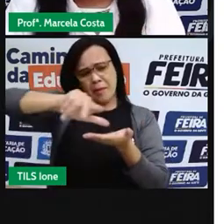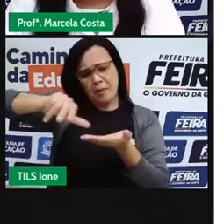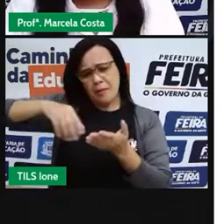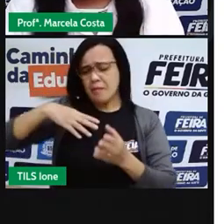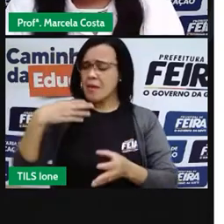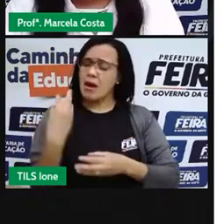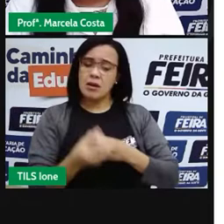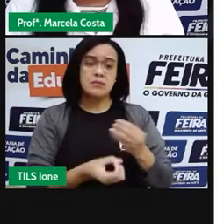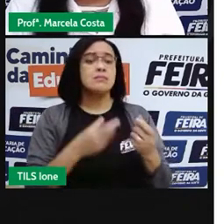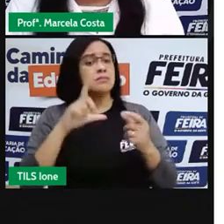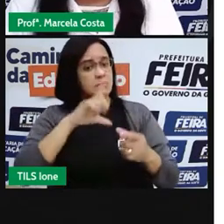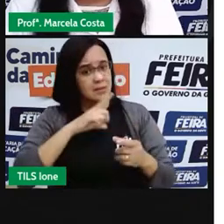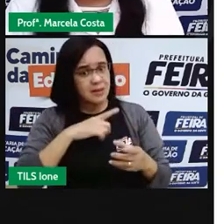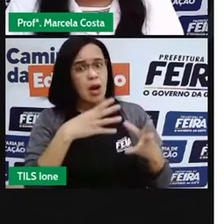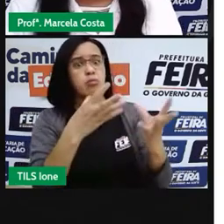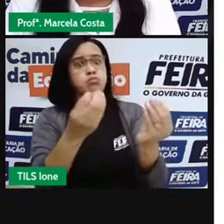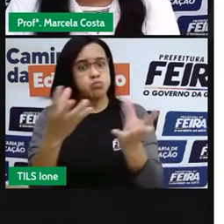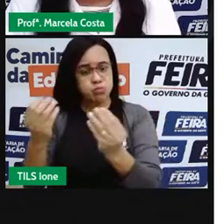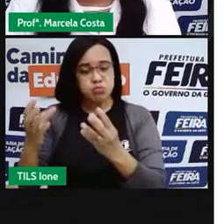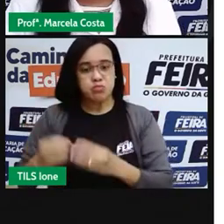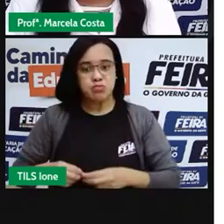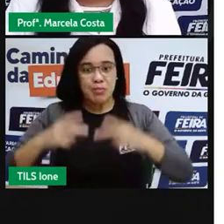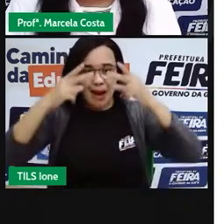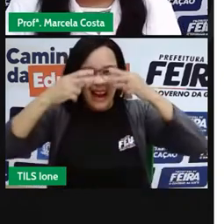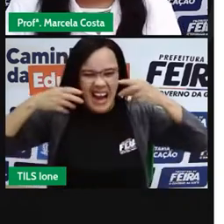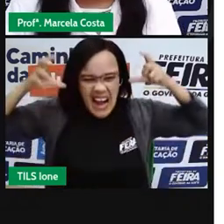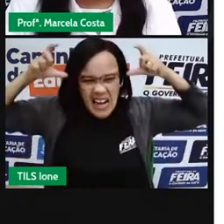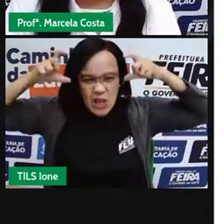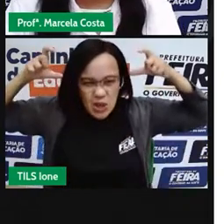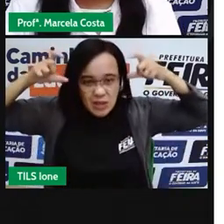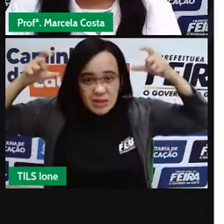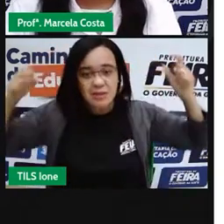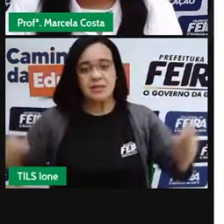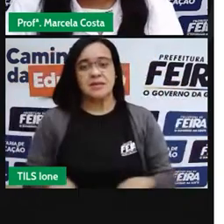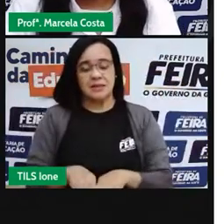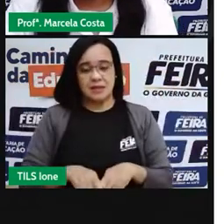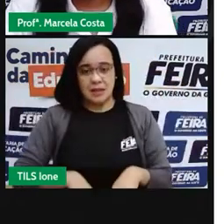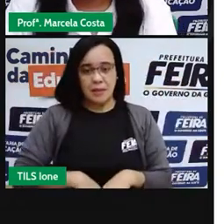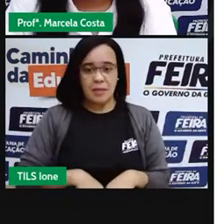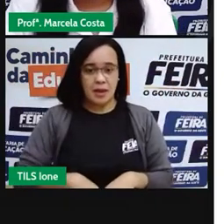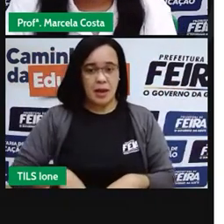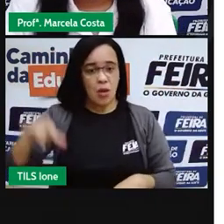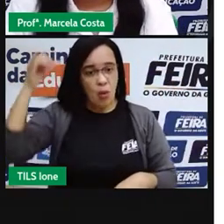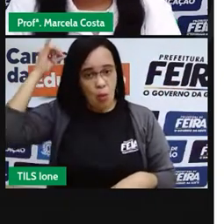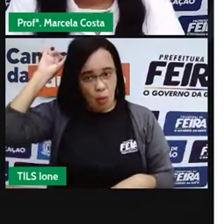a Cuca, o Boitatá, a Vitória Régia.